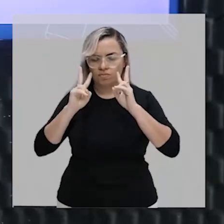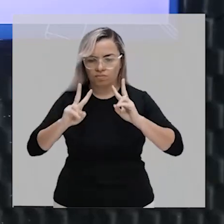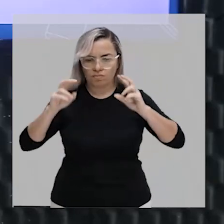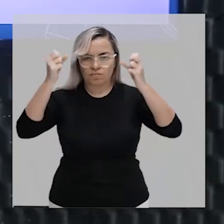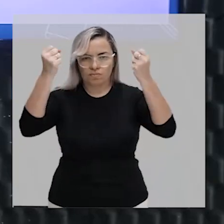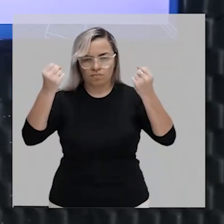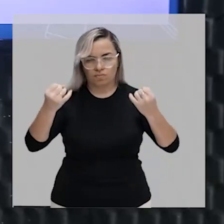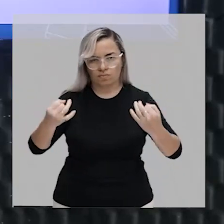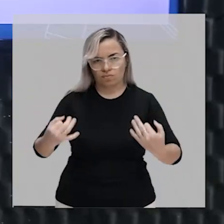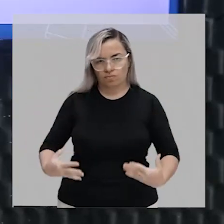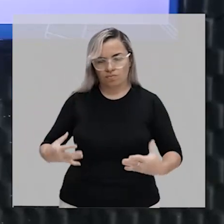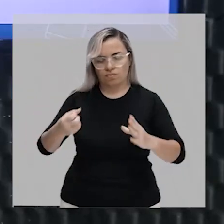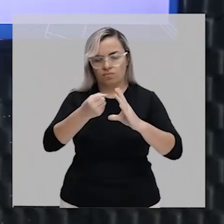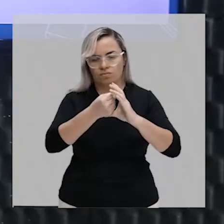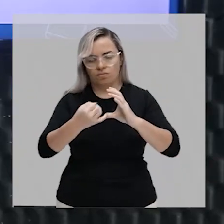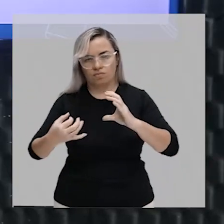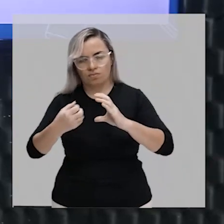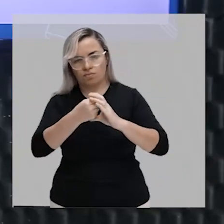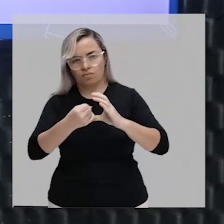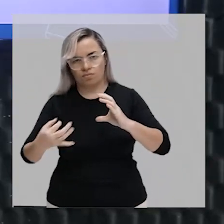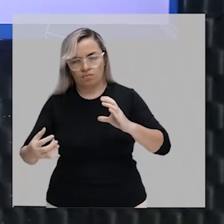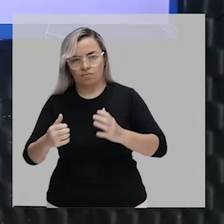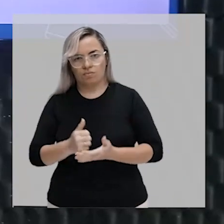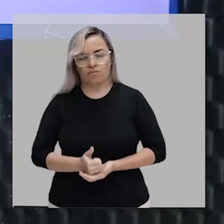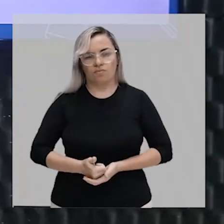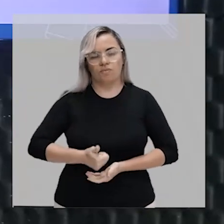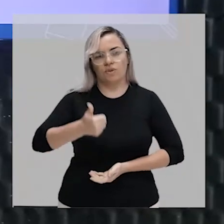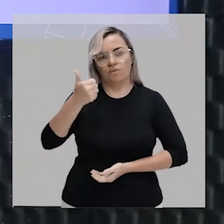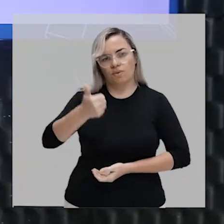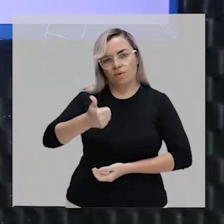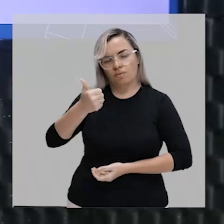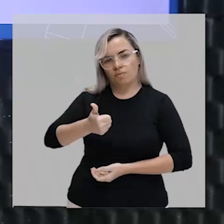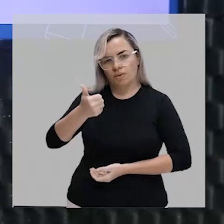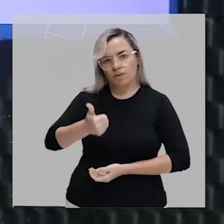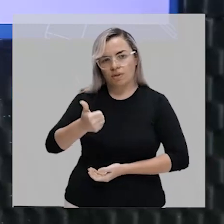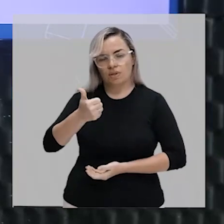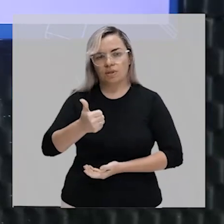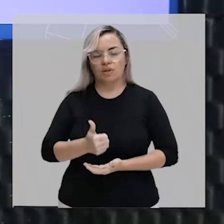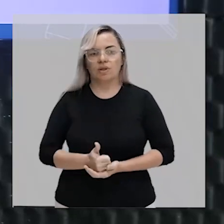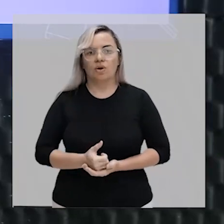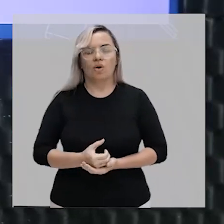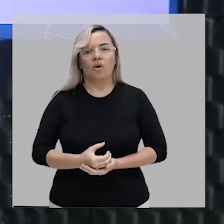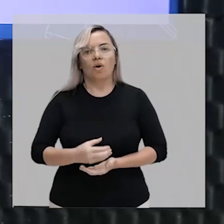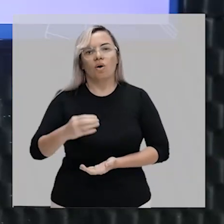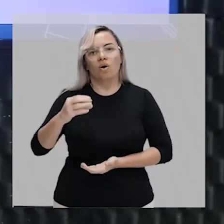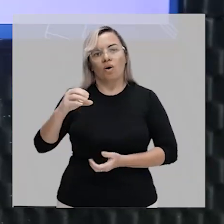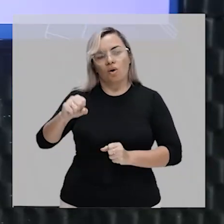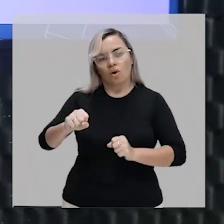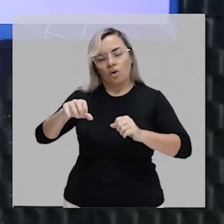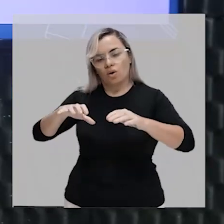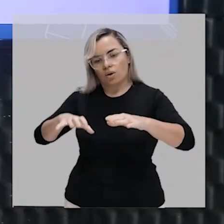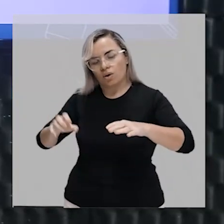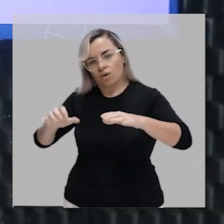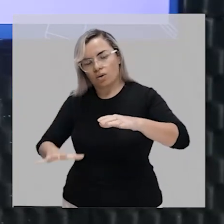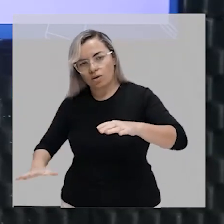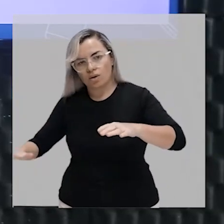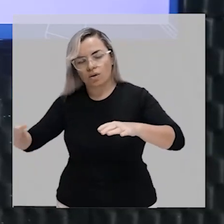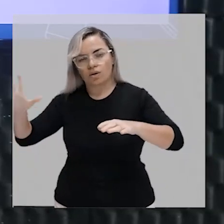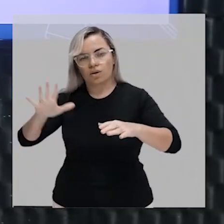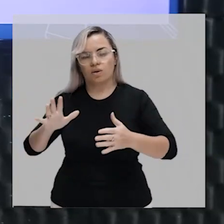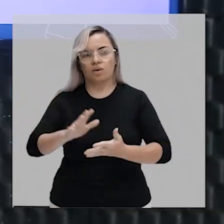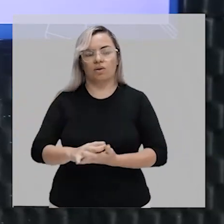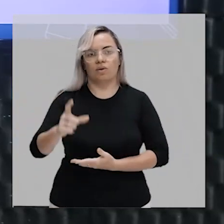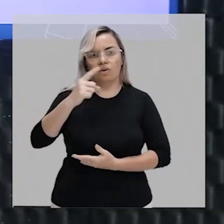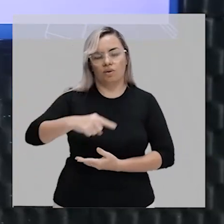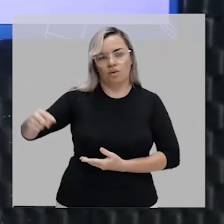falamos das características do primeiro colonialismo europeu. Nós falamos sobre a ideia